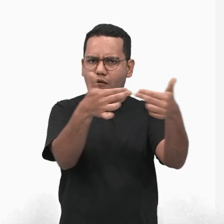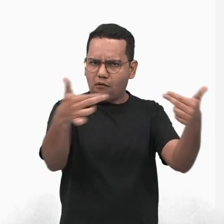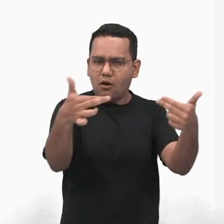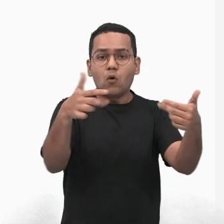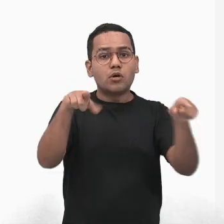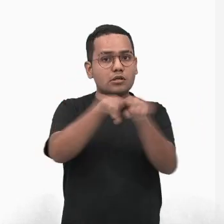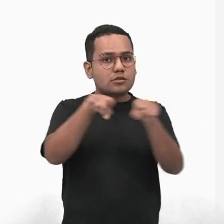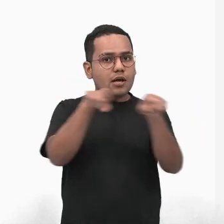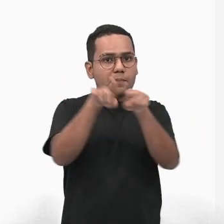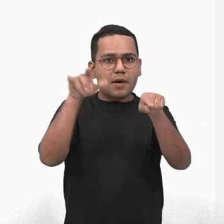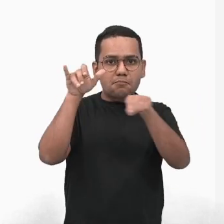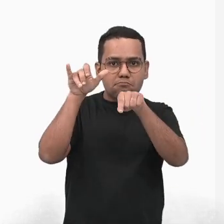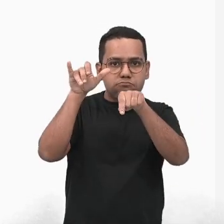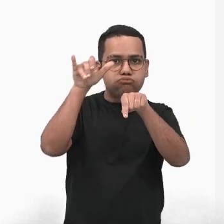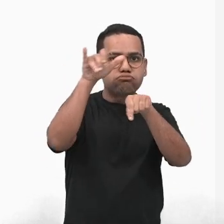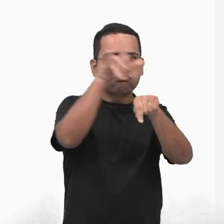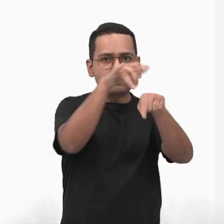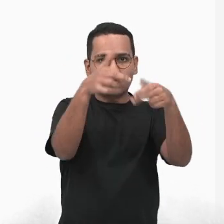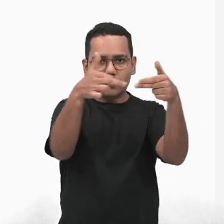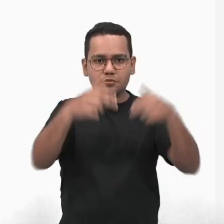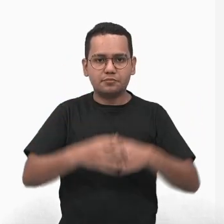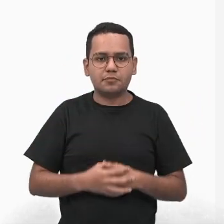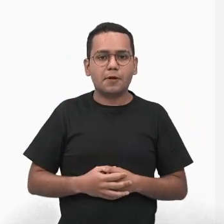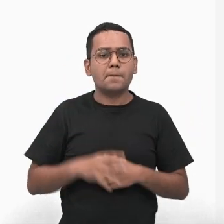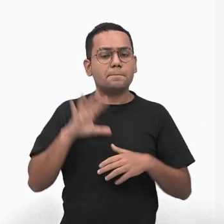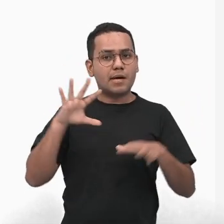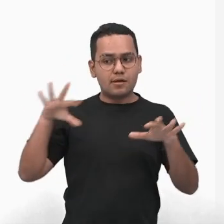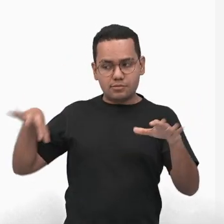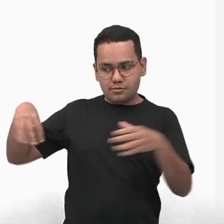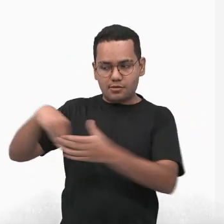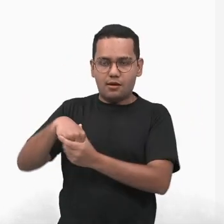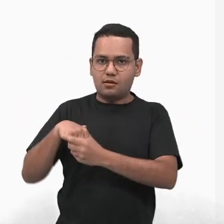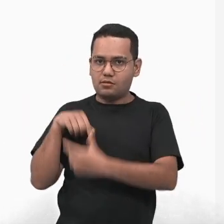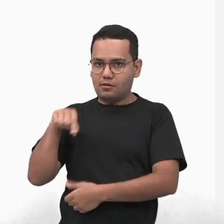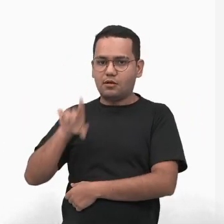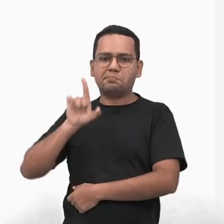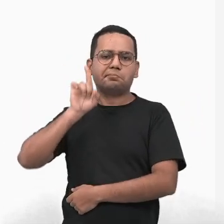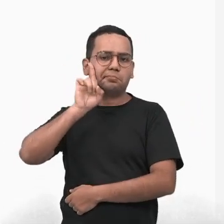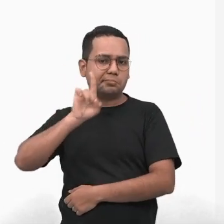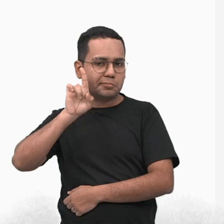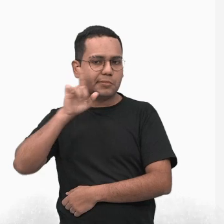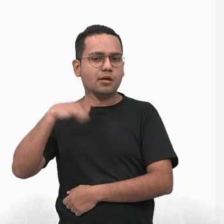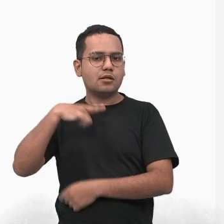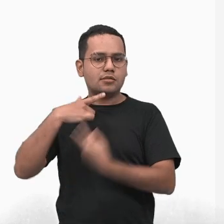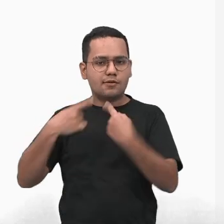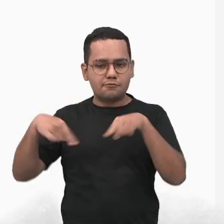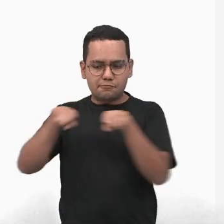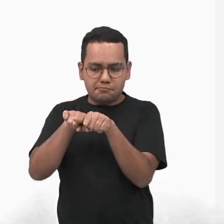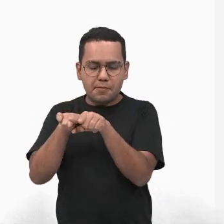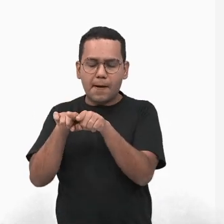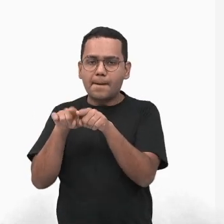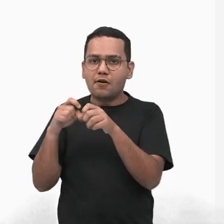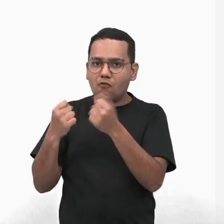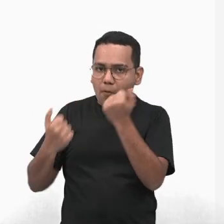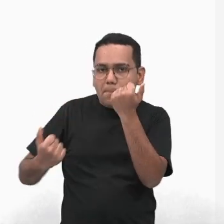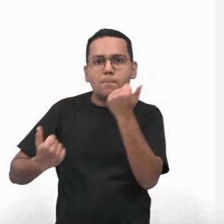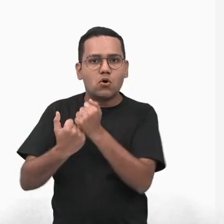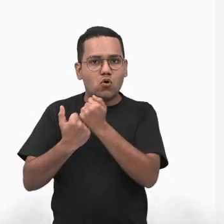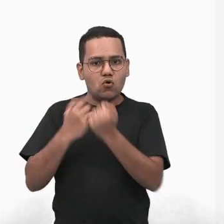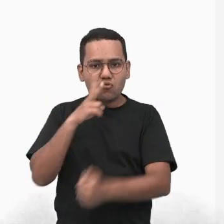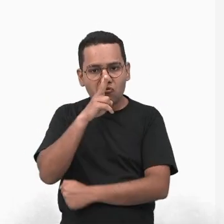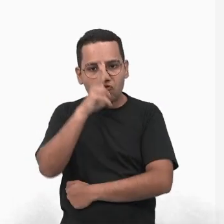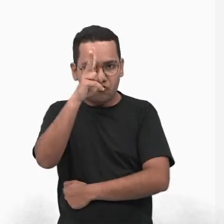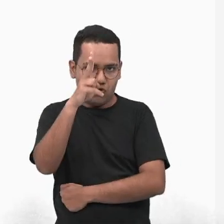pesada. A entrada dos Estados Unidos na guerra fortaleceu os aliados e foi decisiva para a conclusão